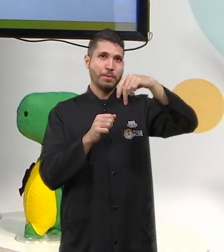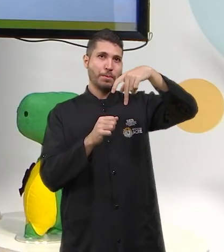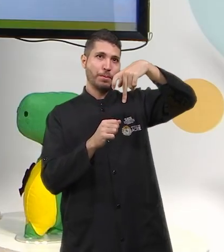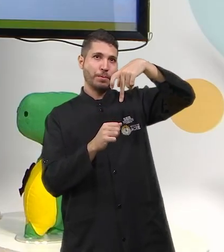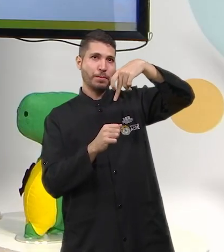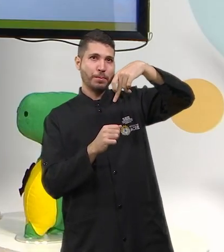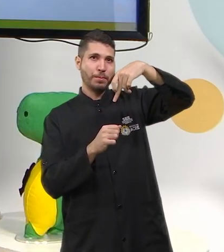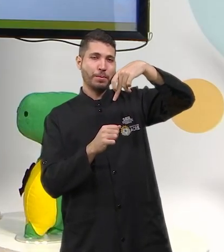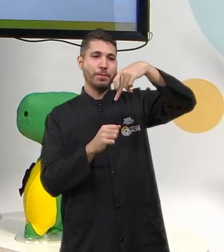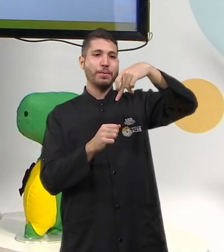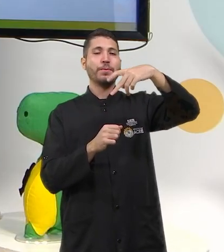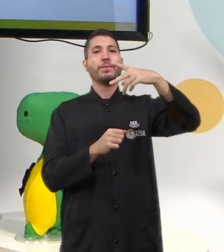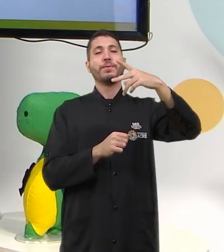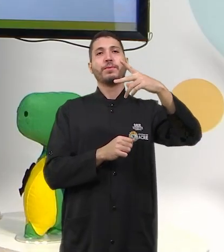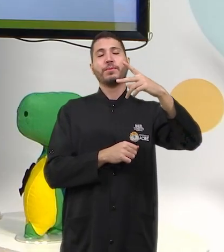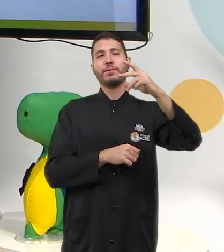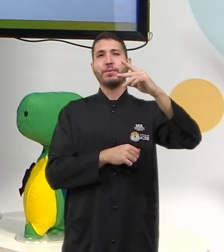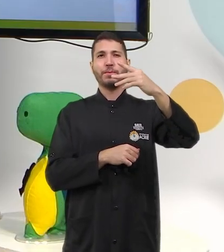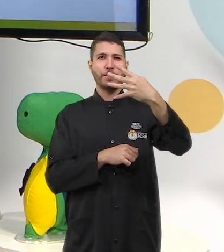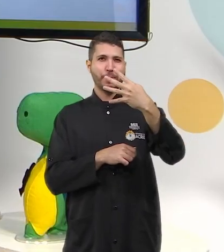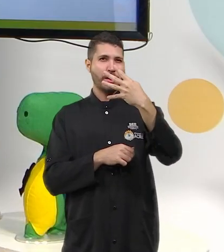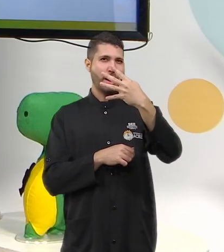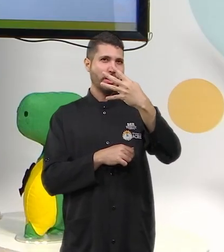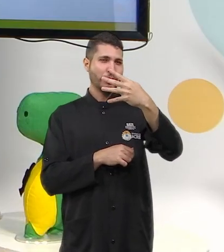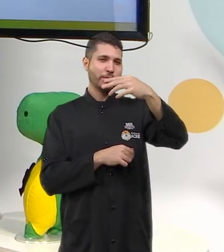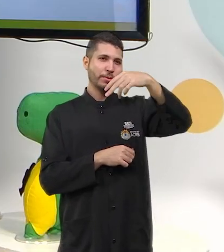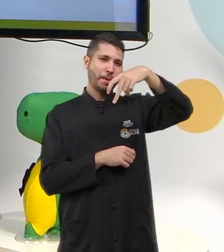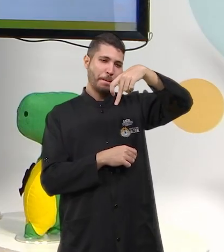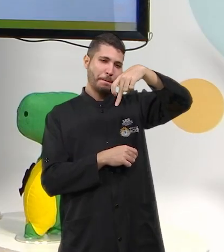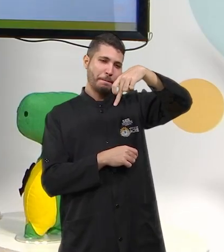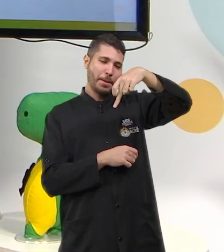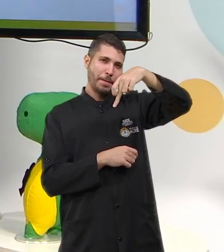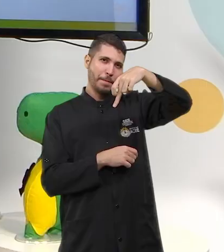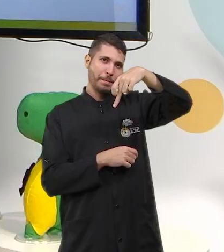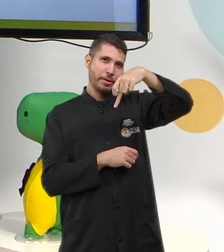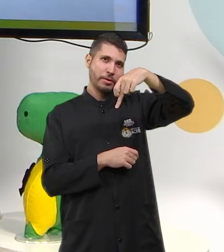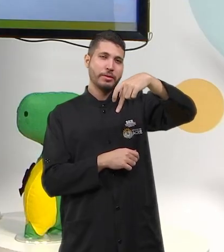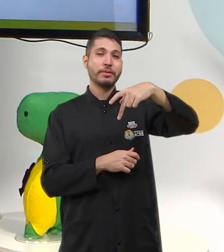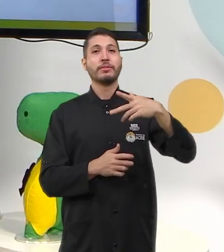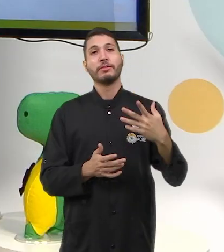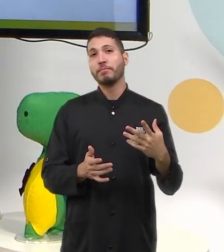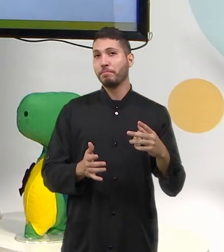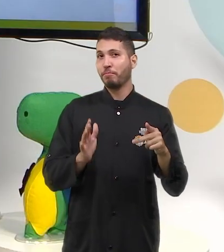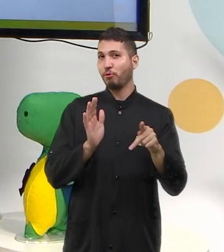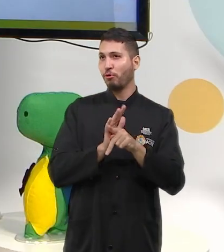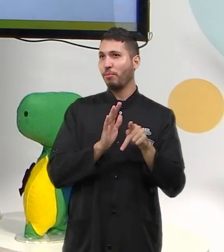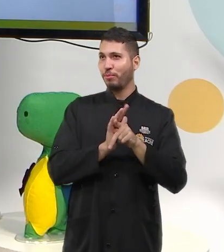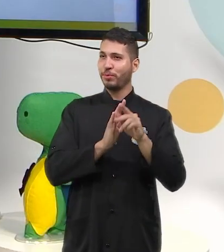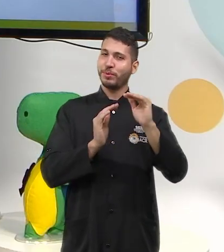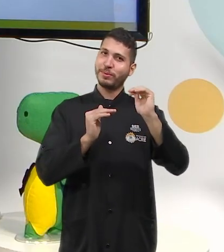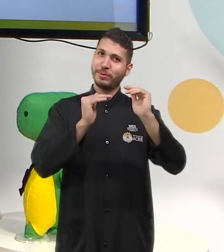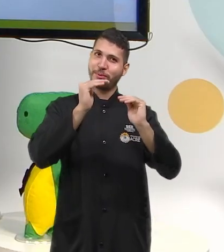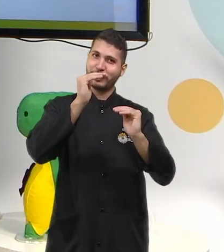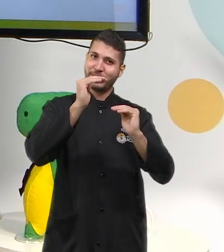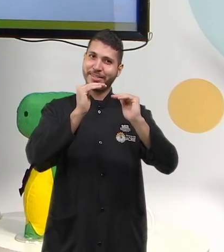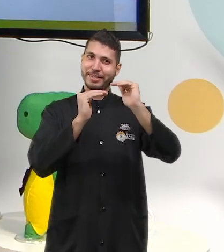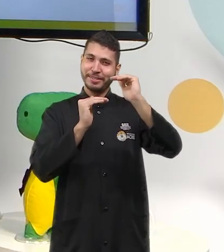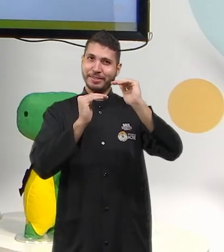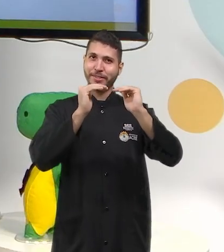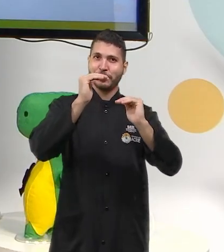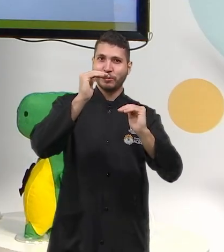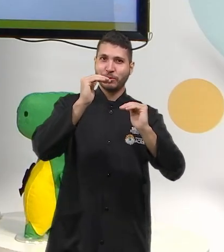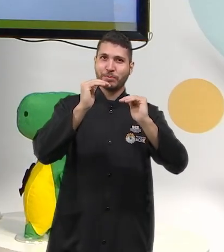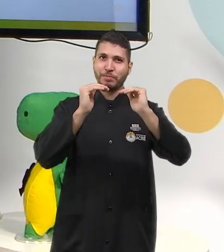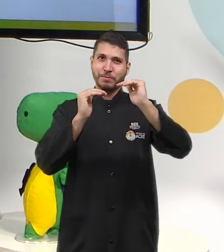é essa concepção da dinâmica do equilíbrio que também faz parte de atributos treináveis e que vão estar envolvidos. Porque aqui a